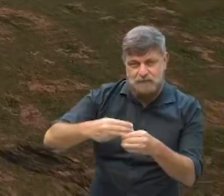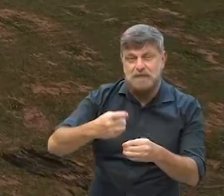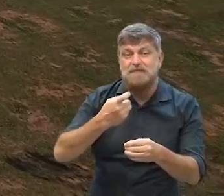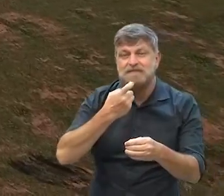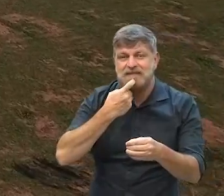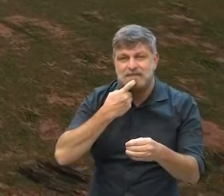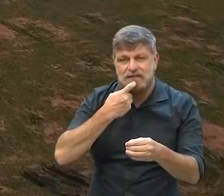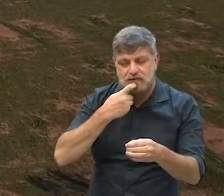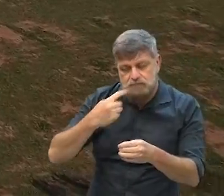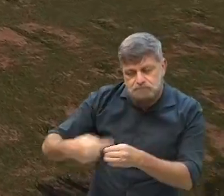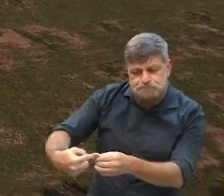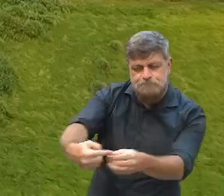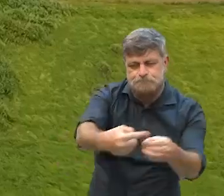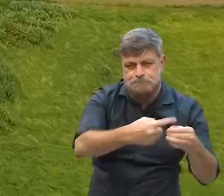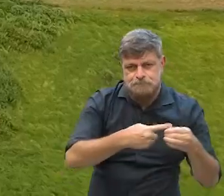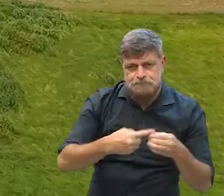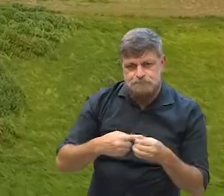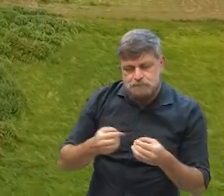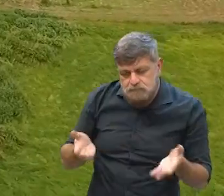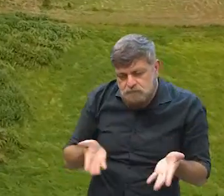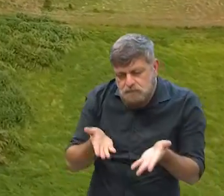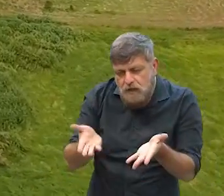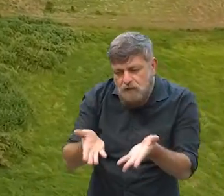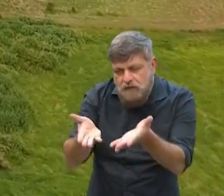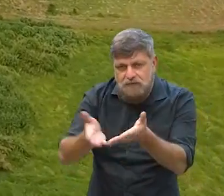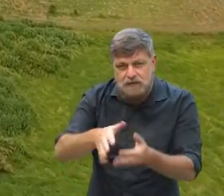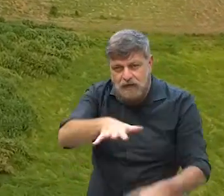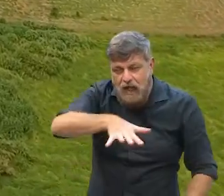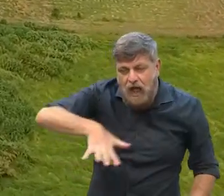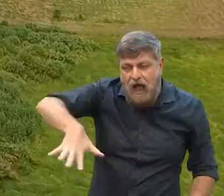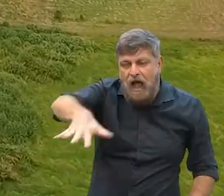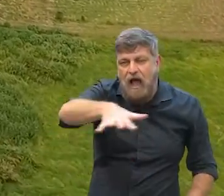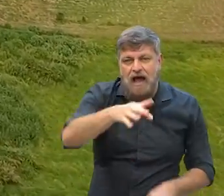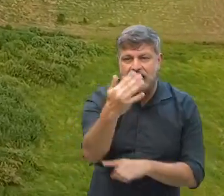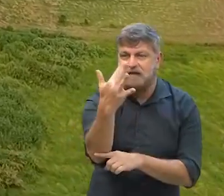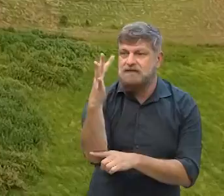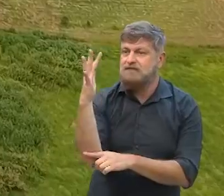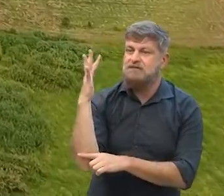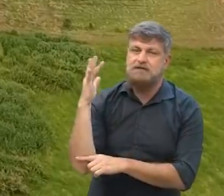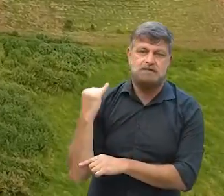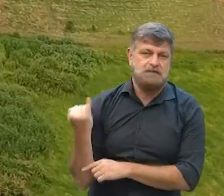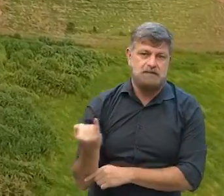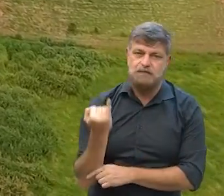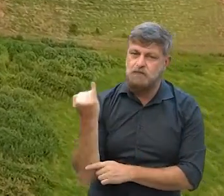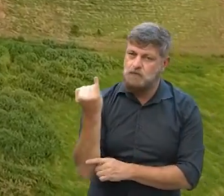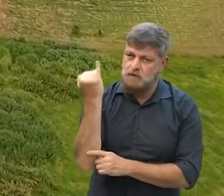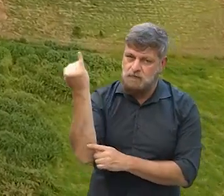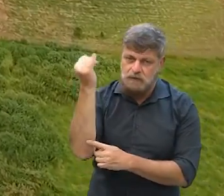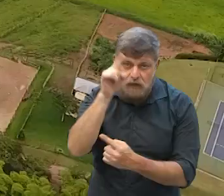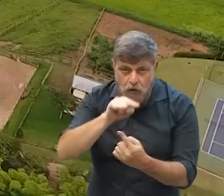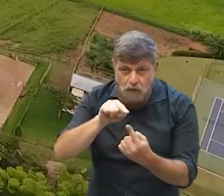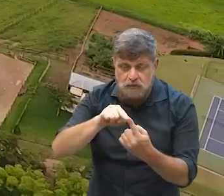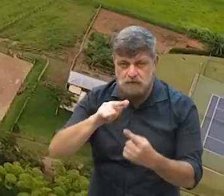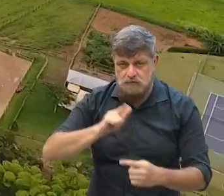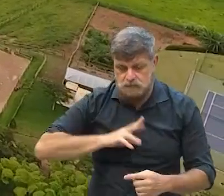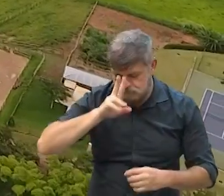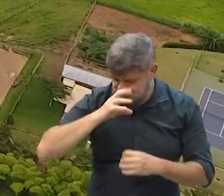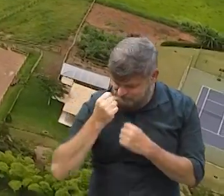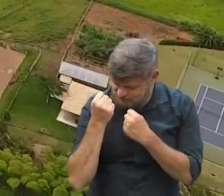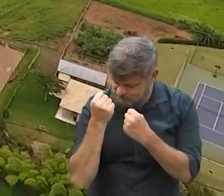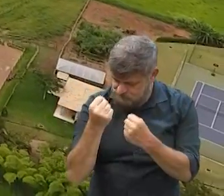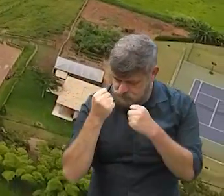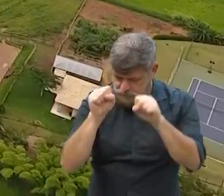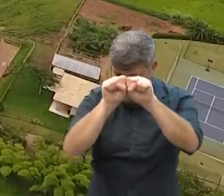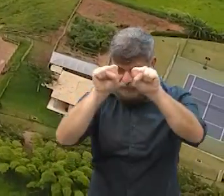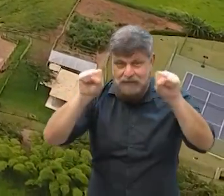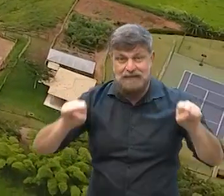de Campinas, que privilegia o contorno de áreas verdes importantes. O objetivo é garantir o fortalecimento dos